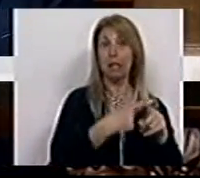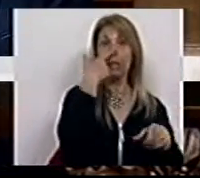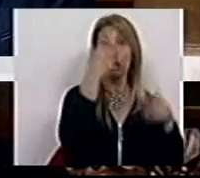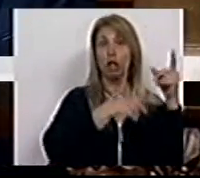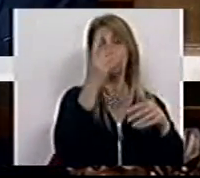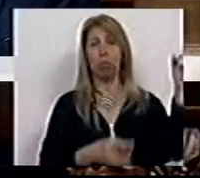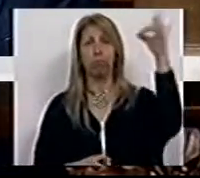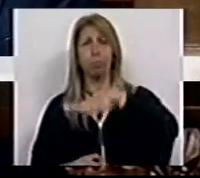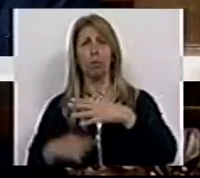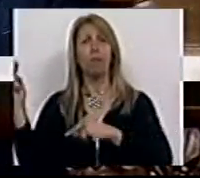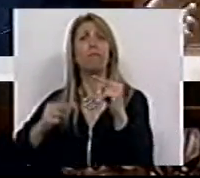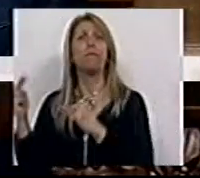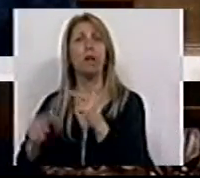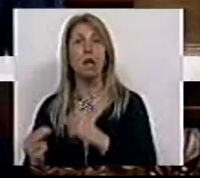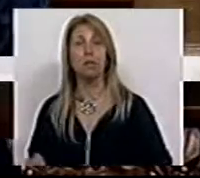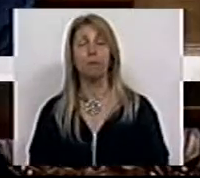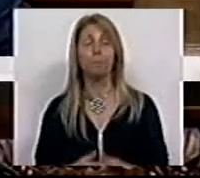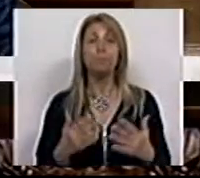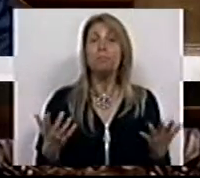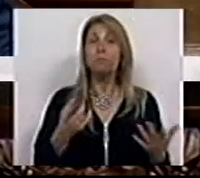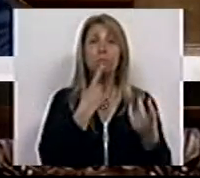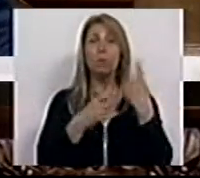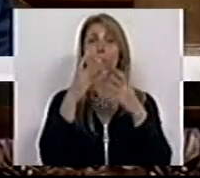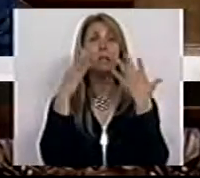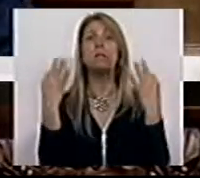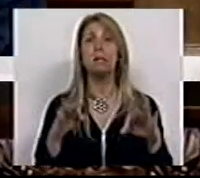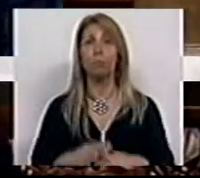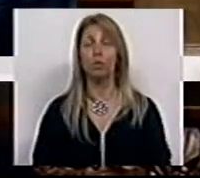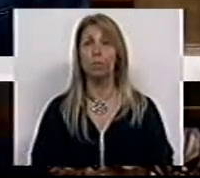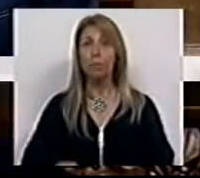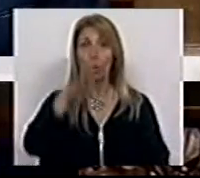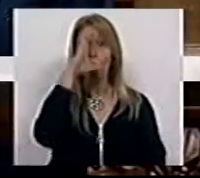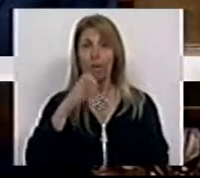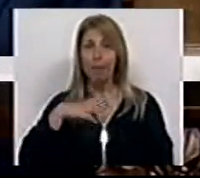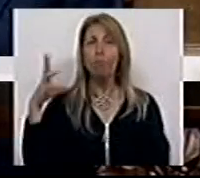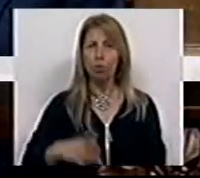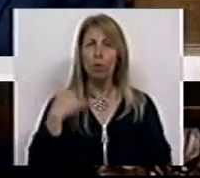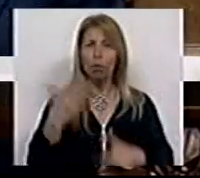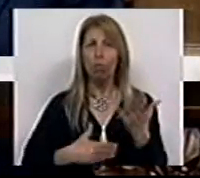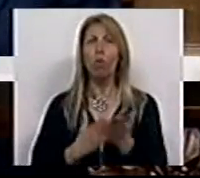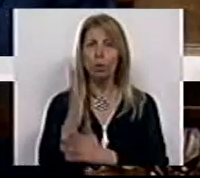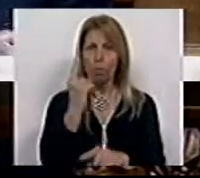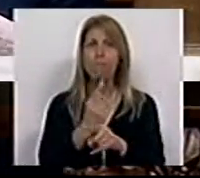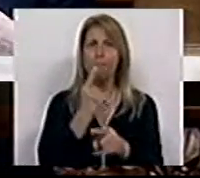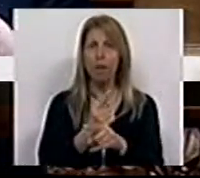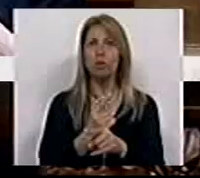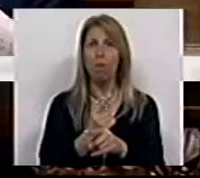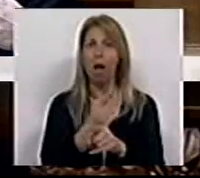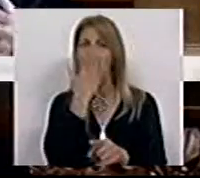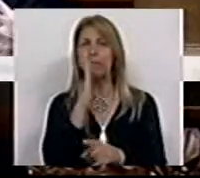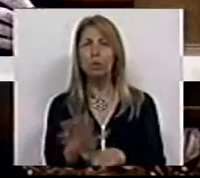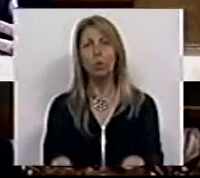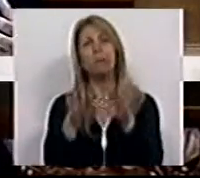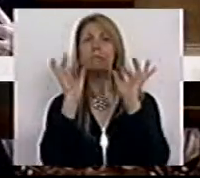ortodoxia financeira. A pergunta, por isso, é simples. O governo português vai continuar a comportar-se como um